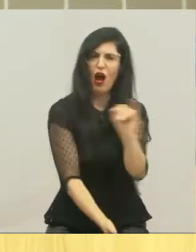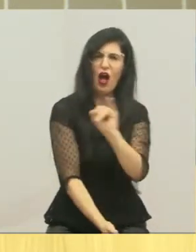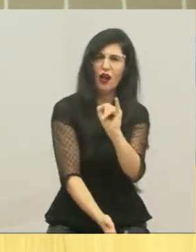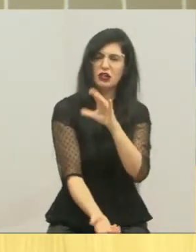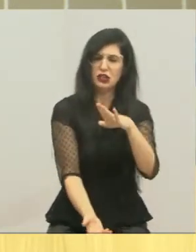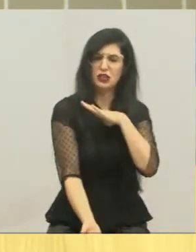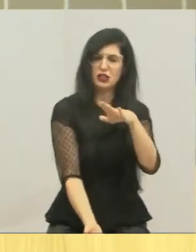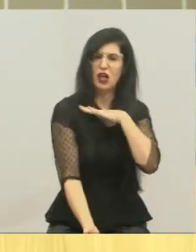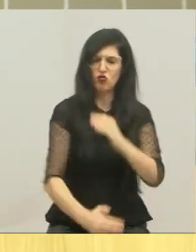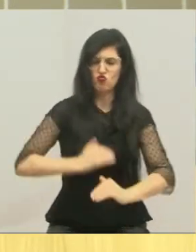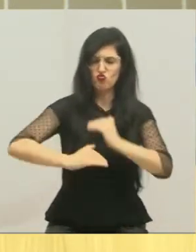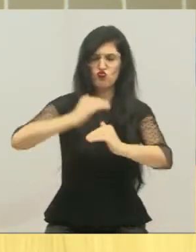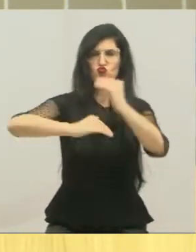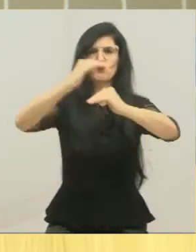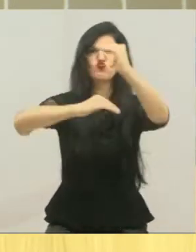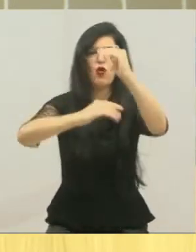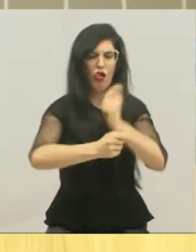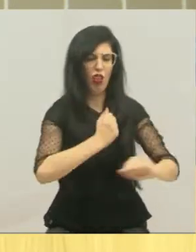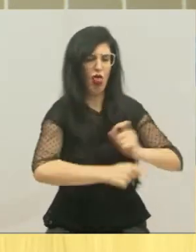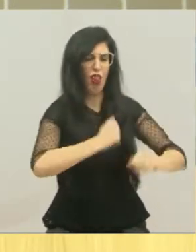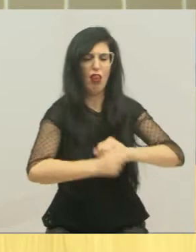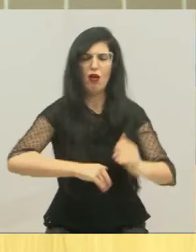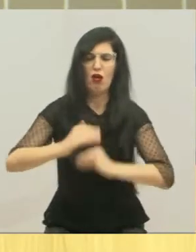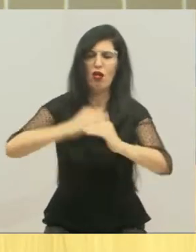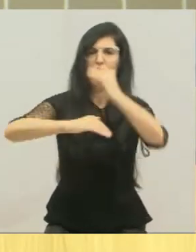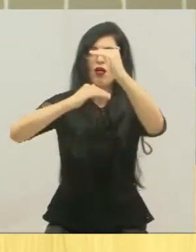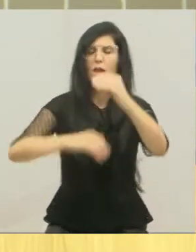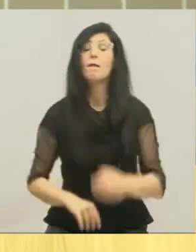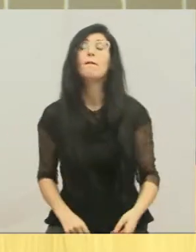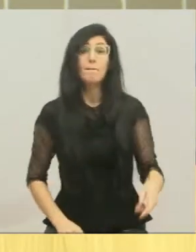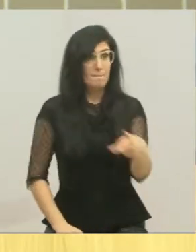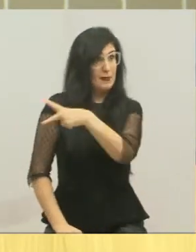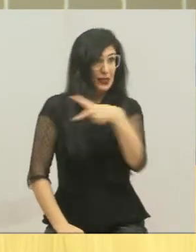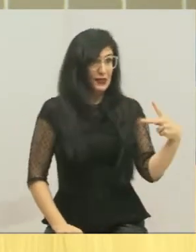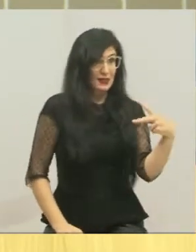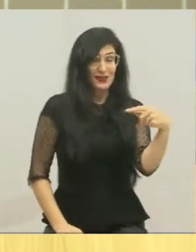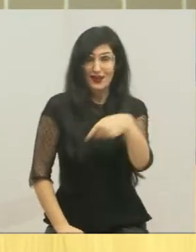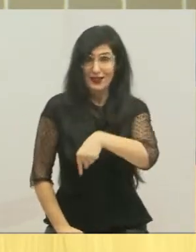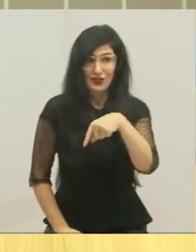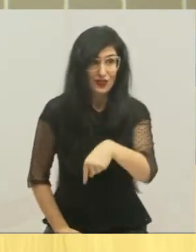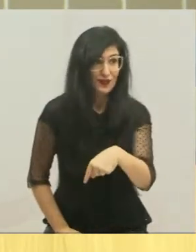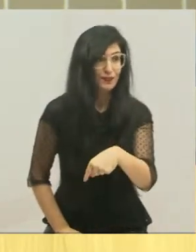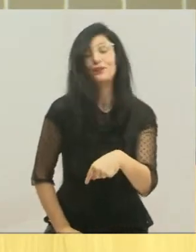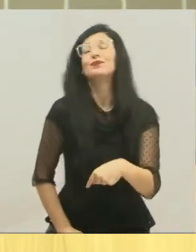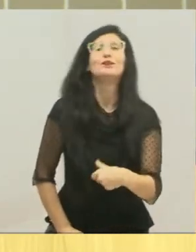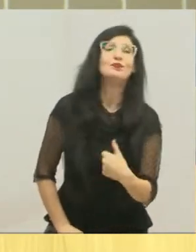respeitosamente, requeremos ao presidente dessa casa que sejam adotadas providências de estilo